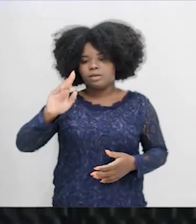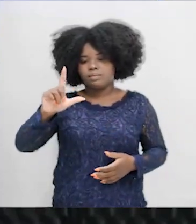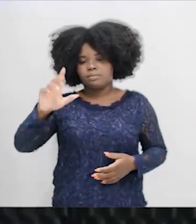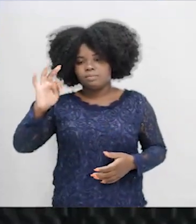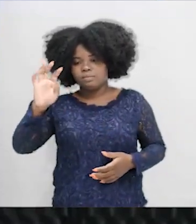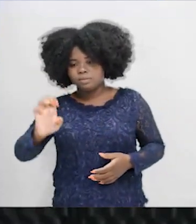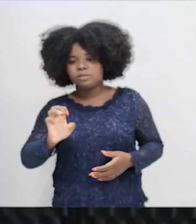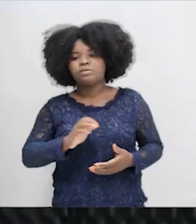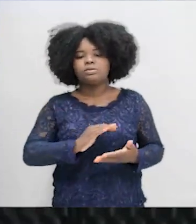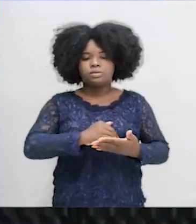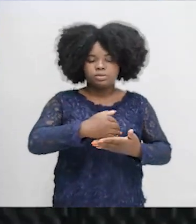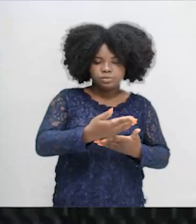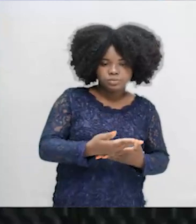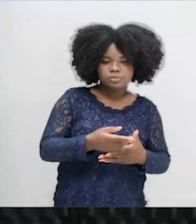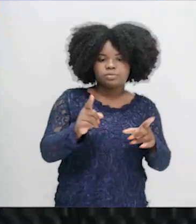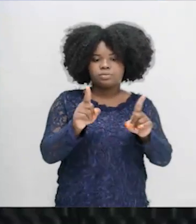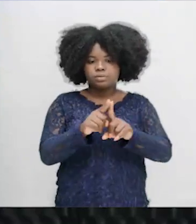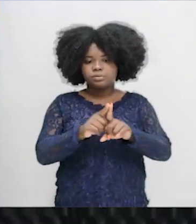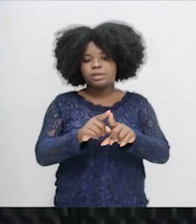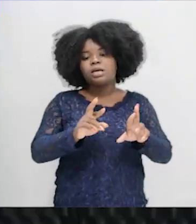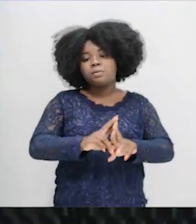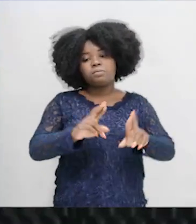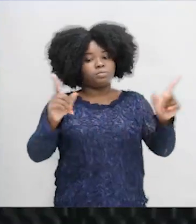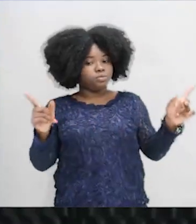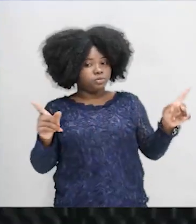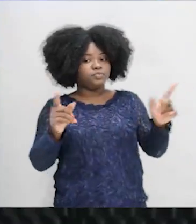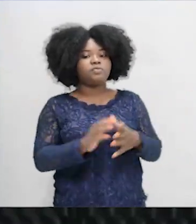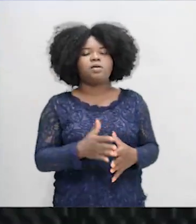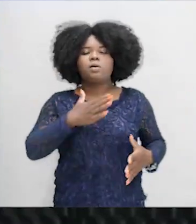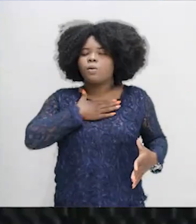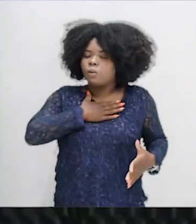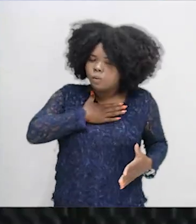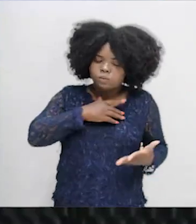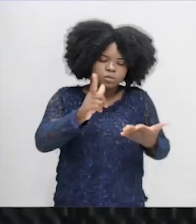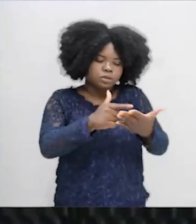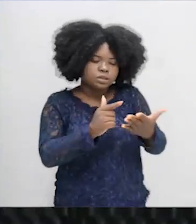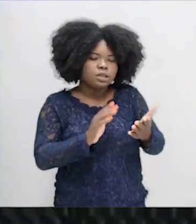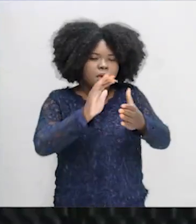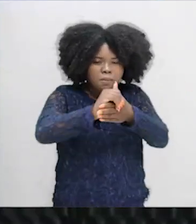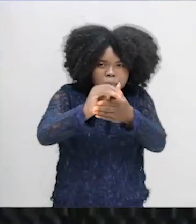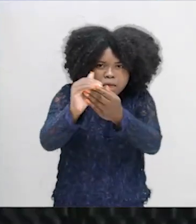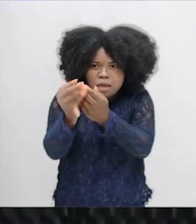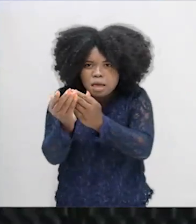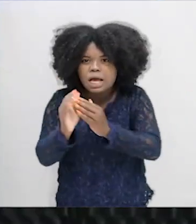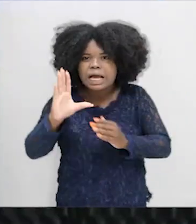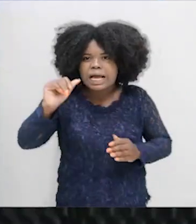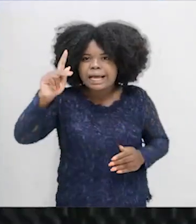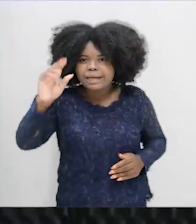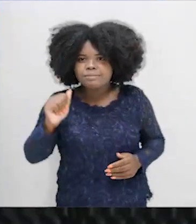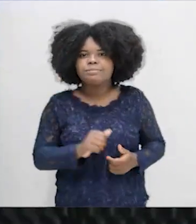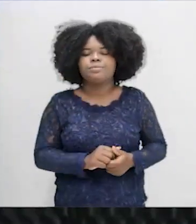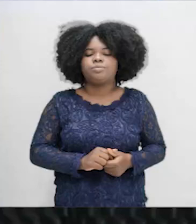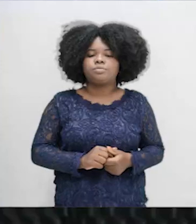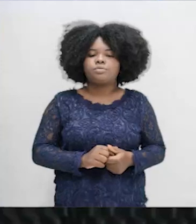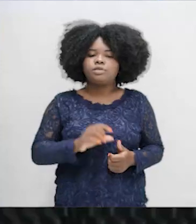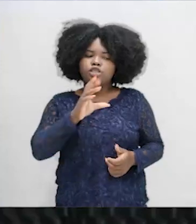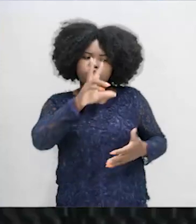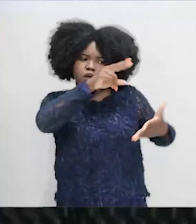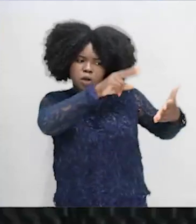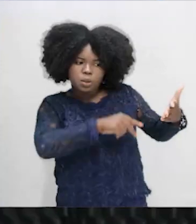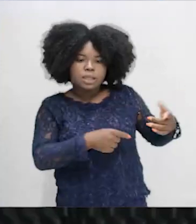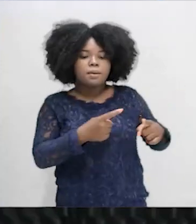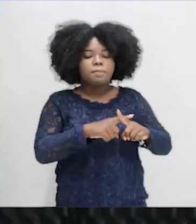ler é muito diferente. Eu gosto do livro, eu gosto da capa, eu gosto de folhear. Então, o grande lance do quadrinho não é só você ler, é essa